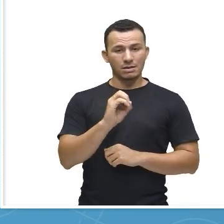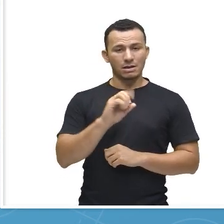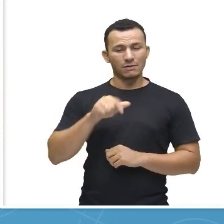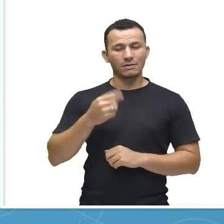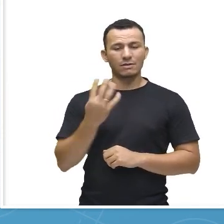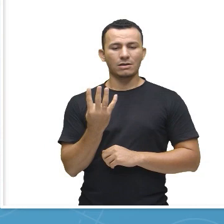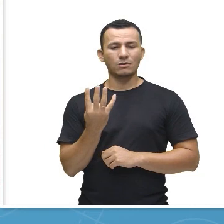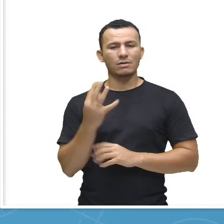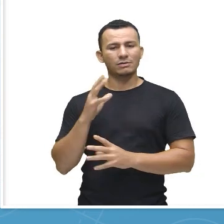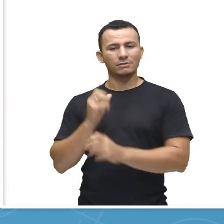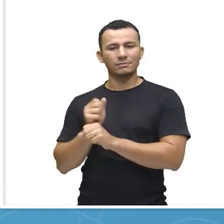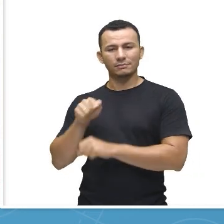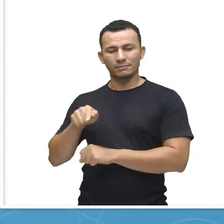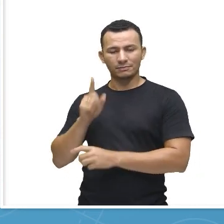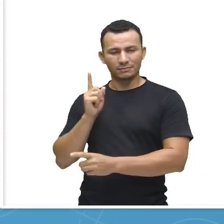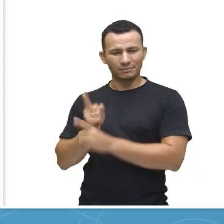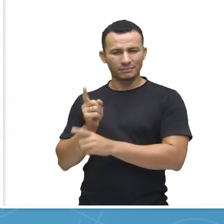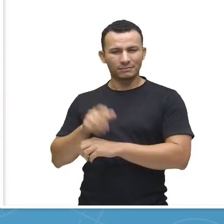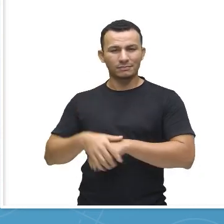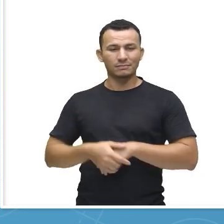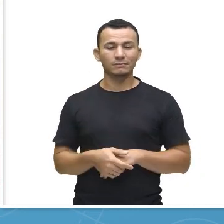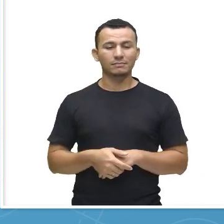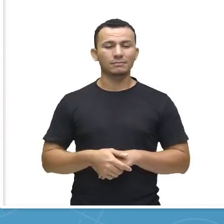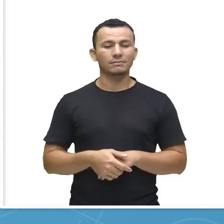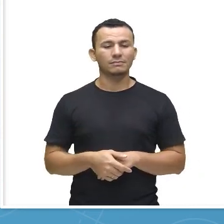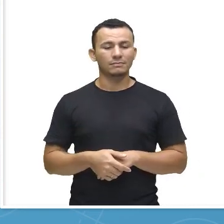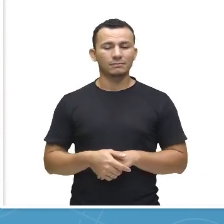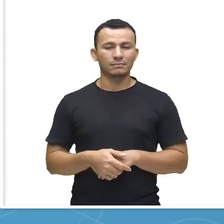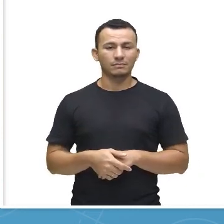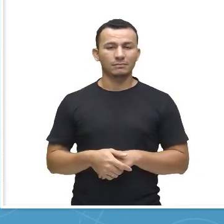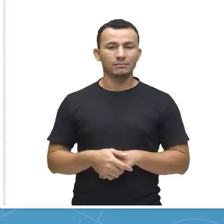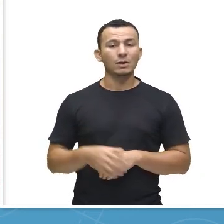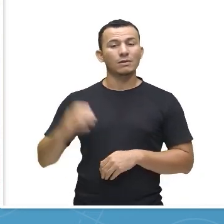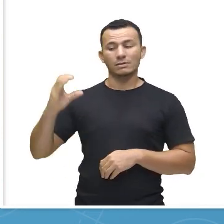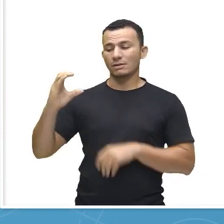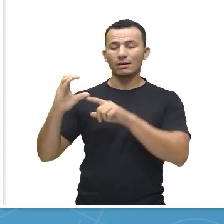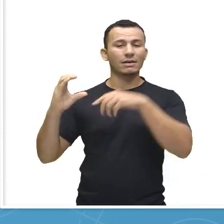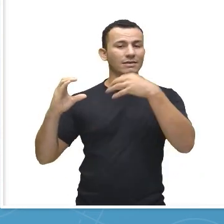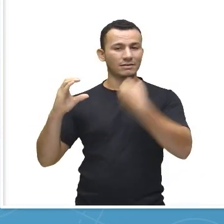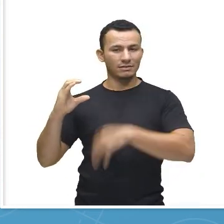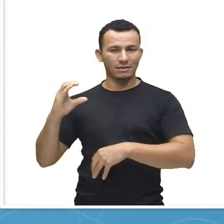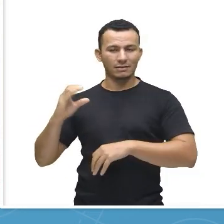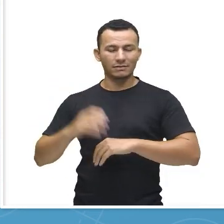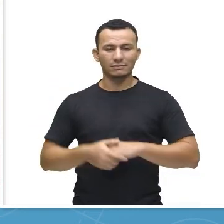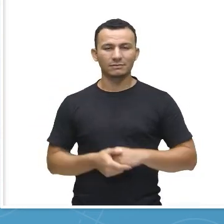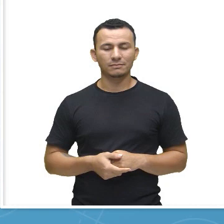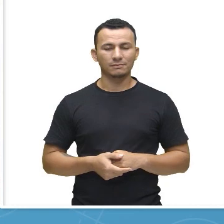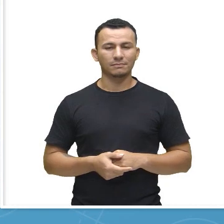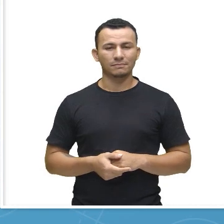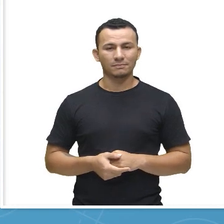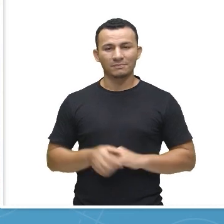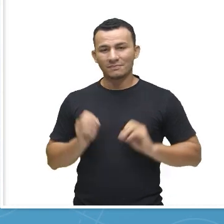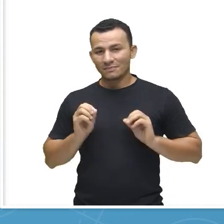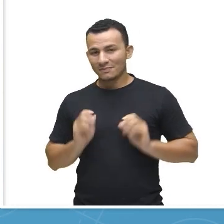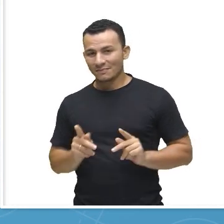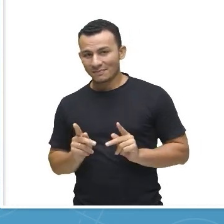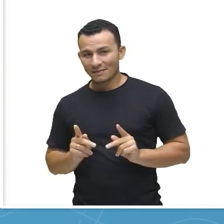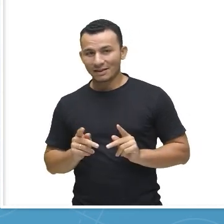o resultado, ok? Então, letra C. Certo, amiguinhos?